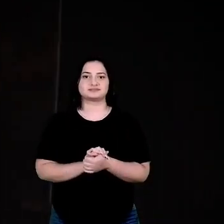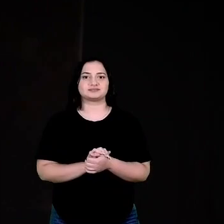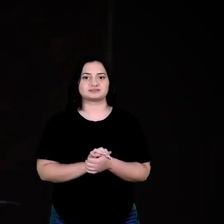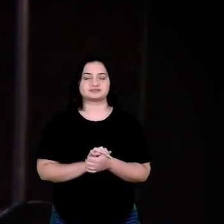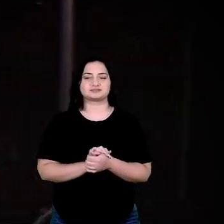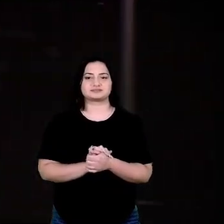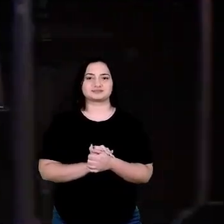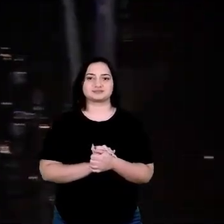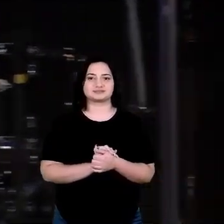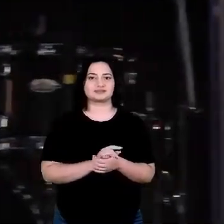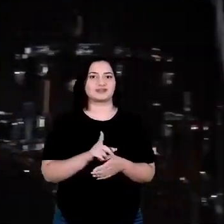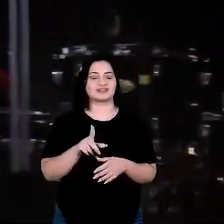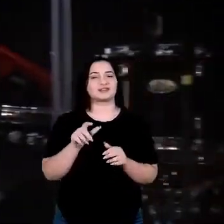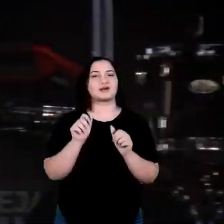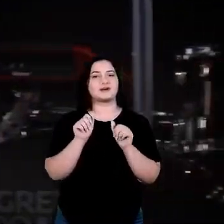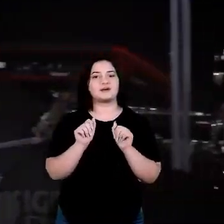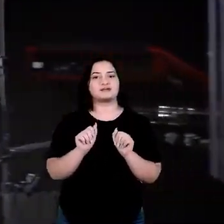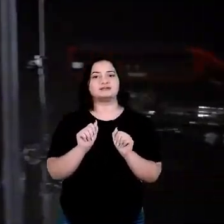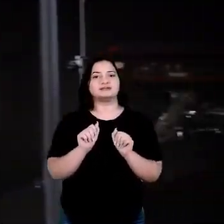para que você possa,